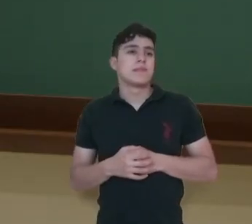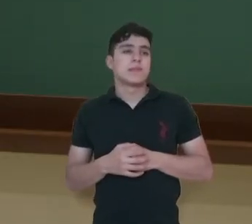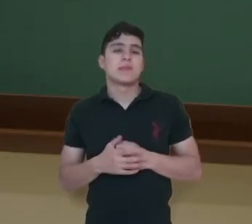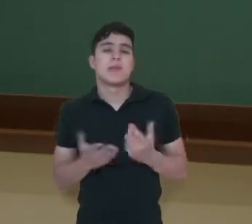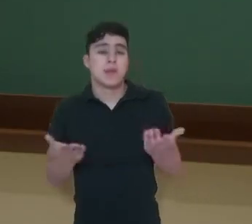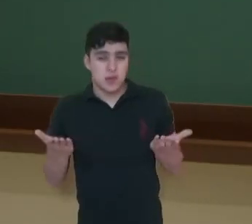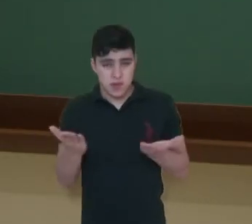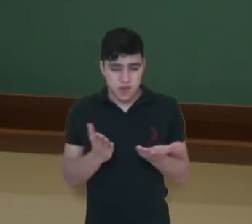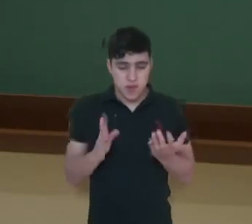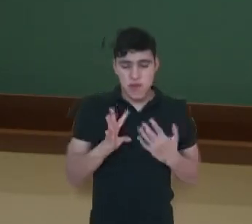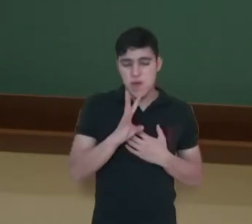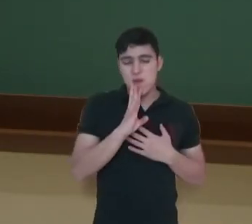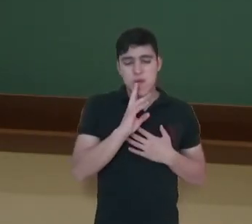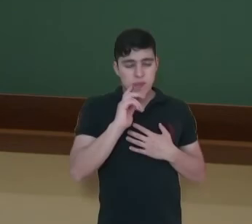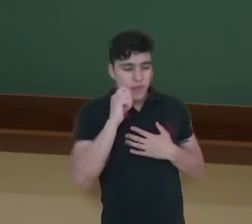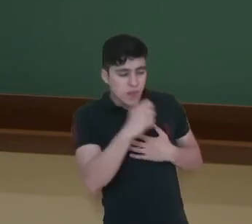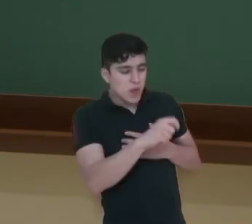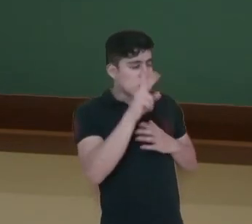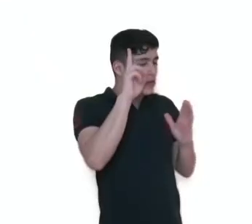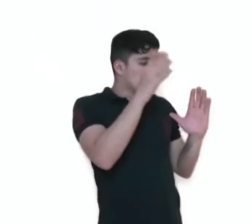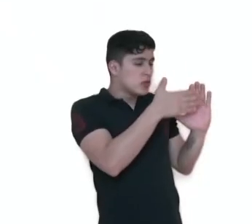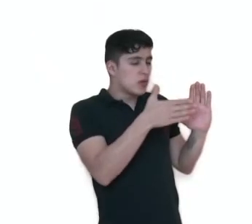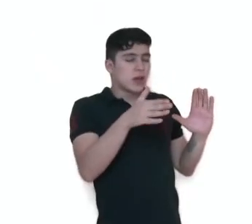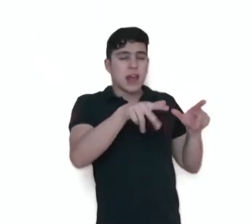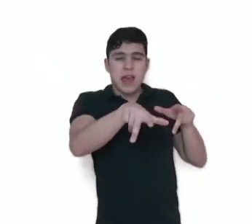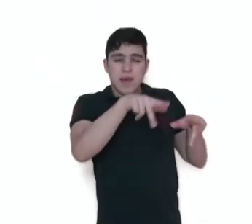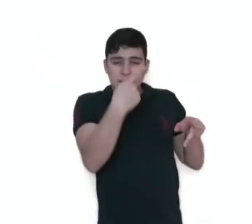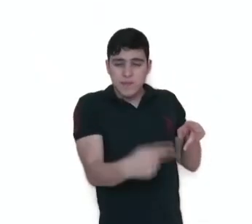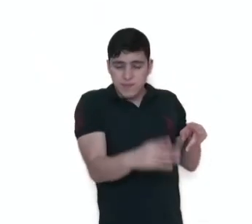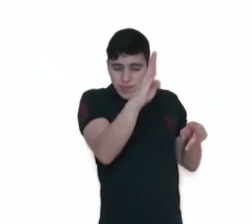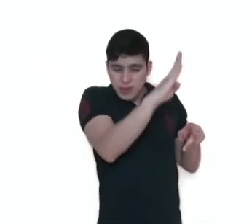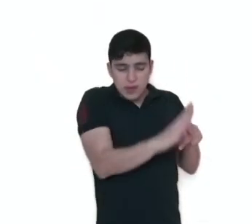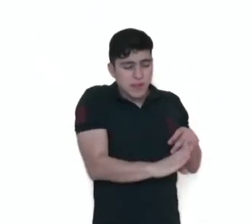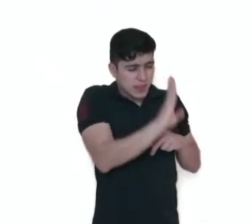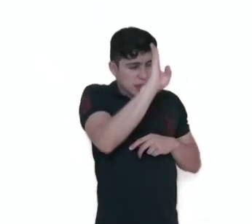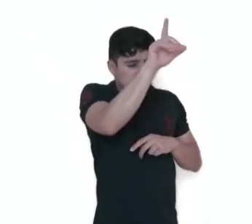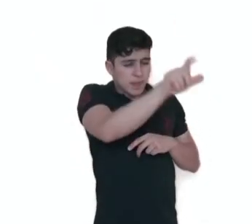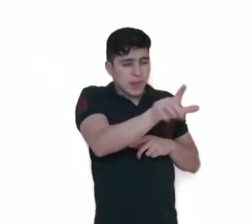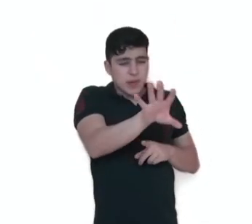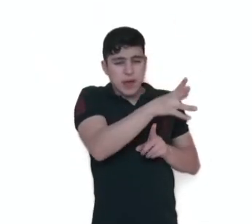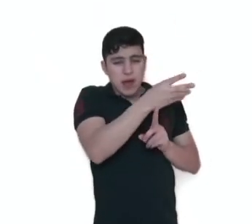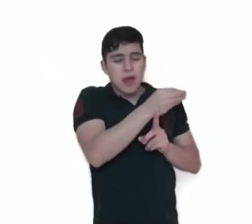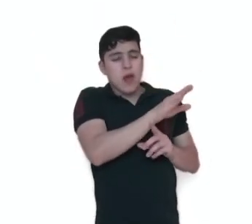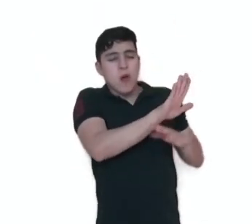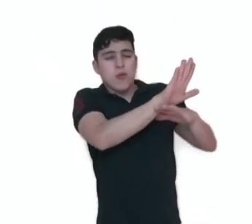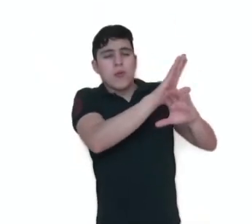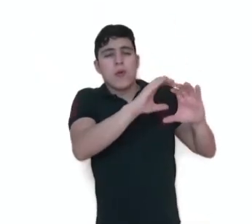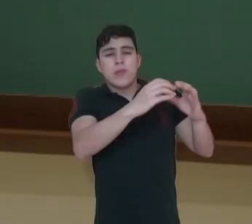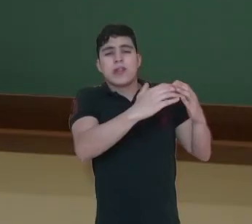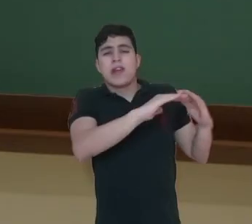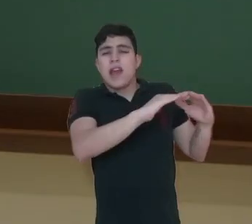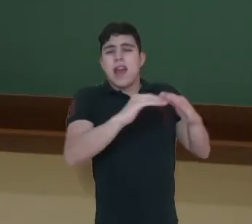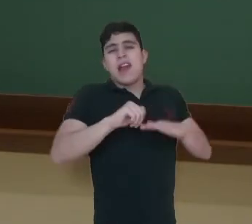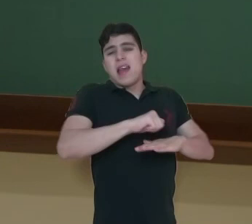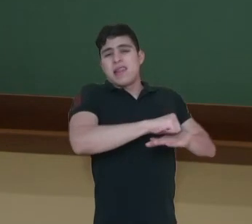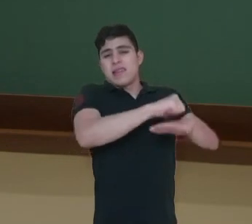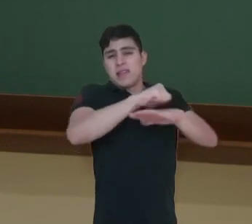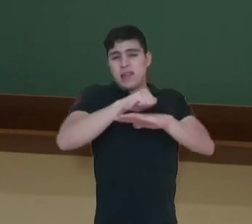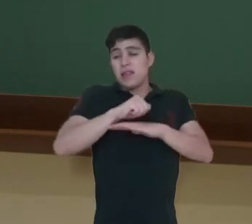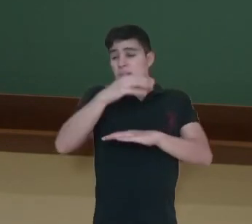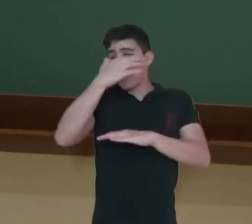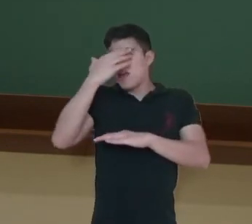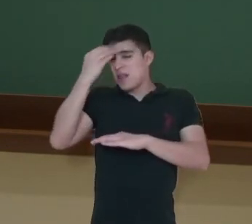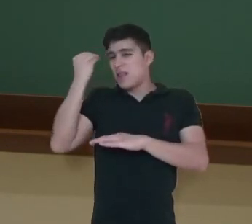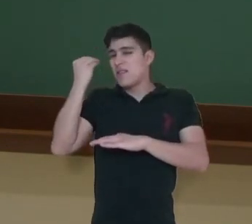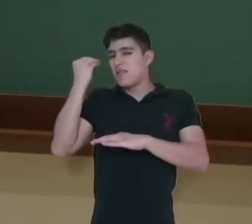Então nós conhecemos, pessoal, um pouco da trajetória do rap brasileiro, vimos também seus principais artistas e suas contribuições para as comunidades carentes esquecidas pelo sistema.